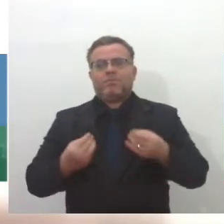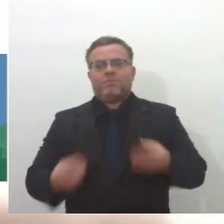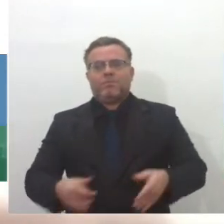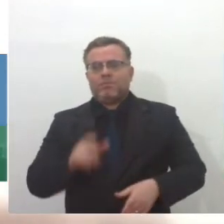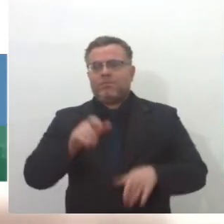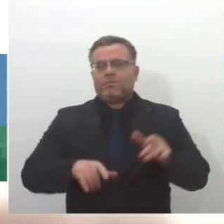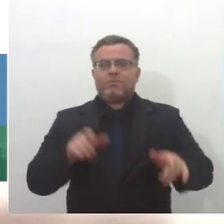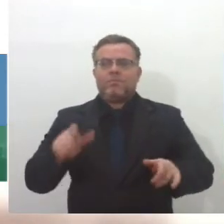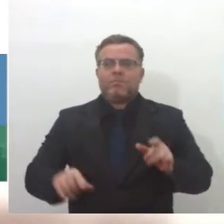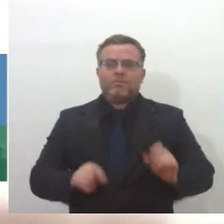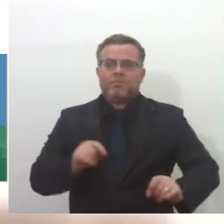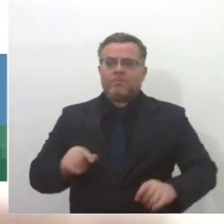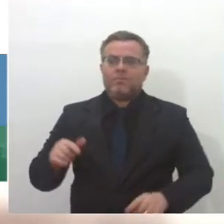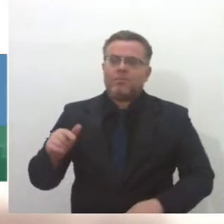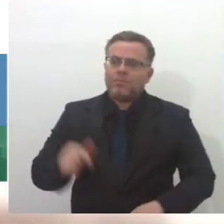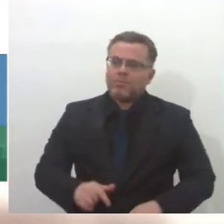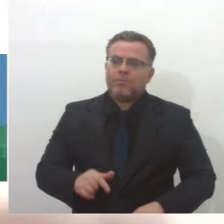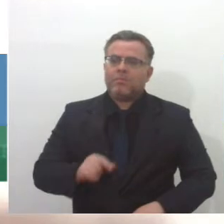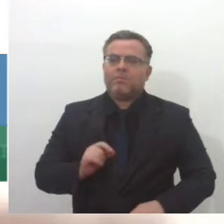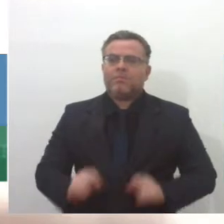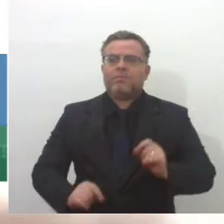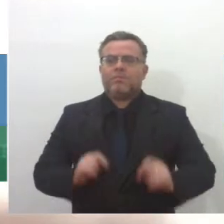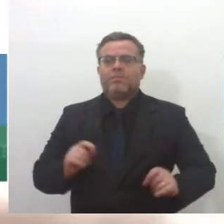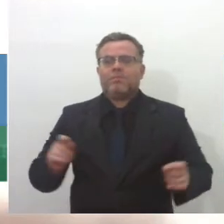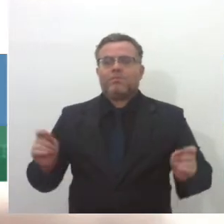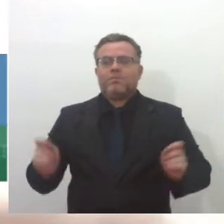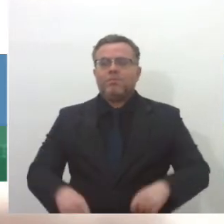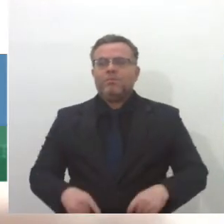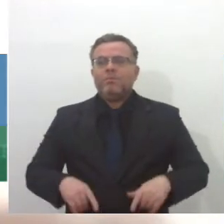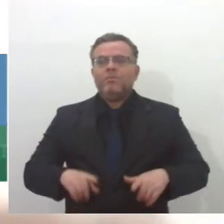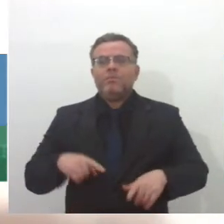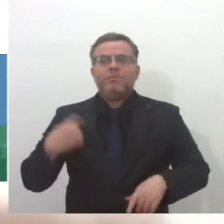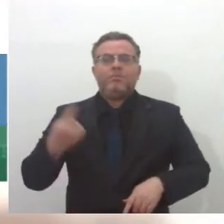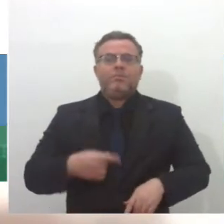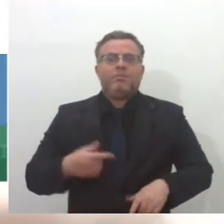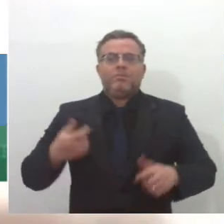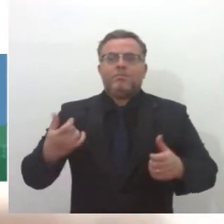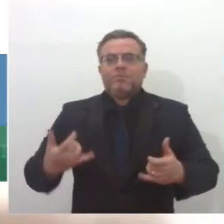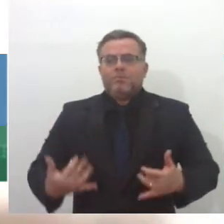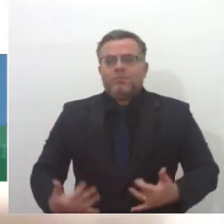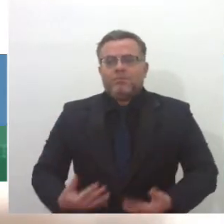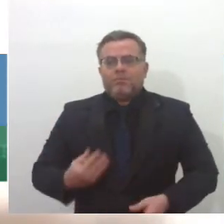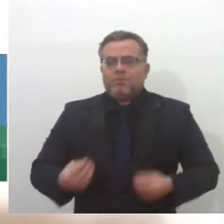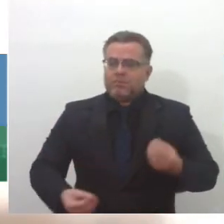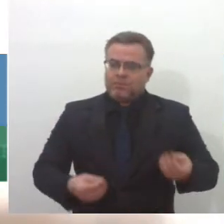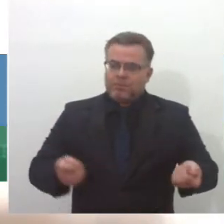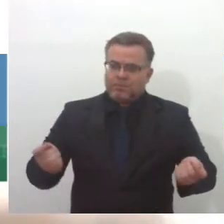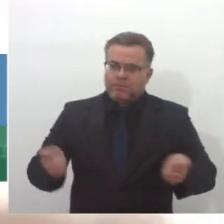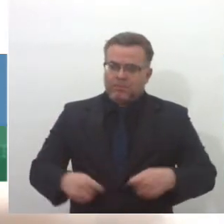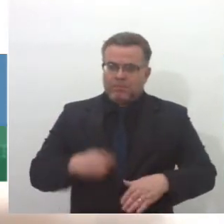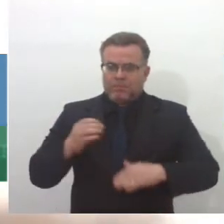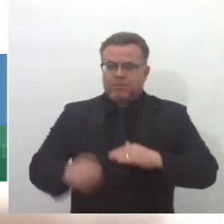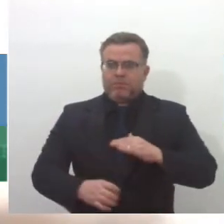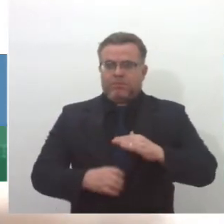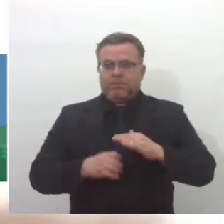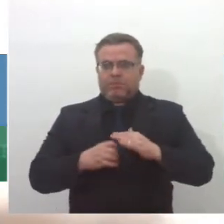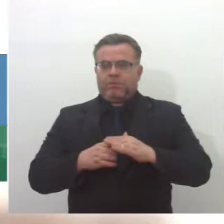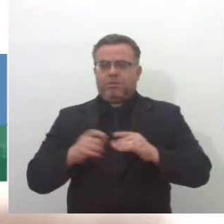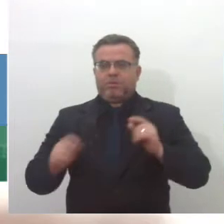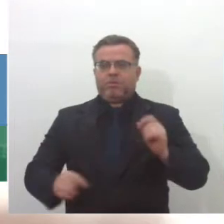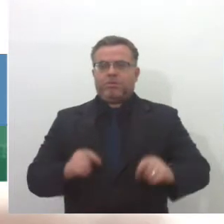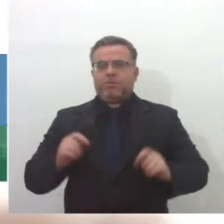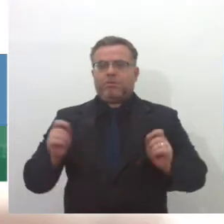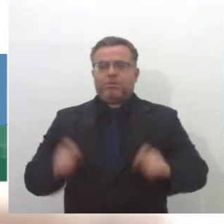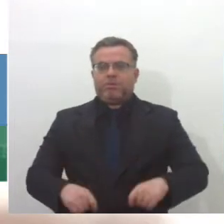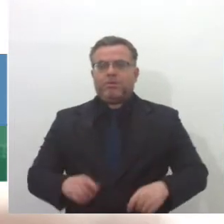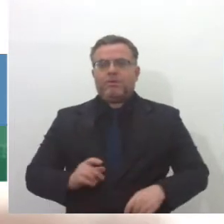aqui nós não estamos falando de um tributo que a empresa pagou por si só. Quem